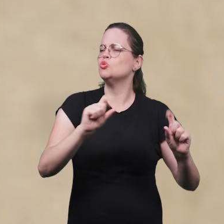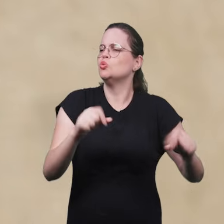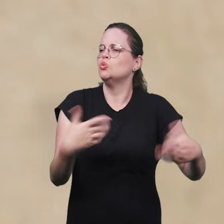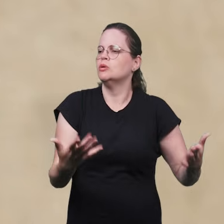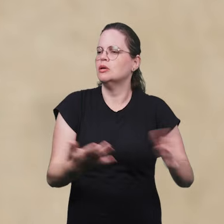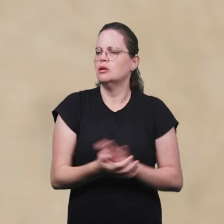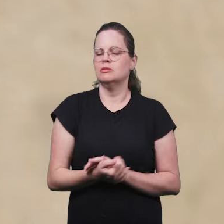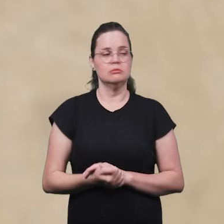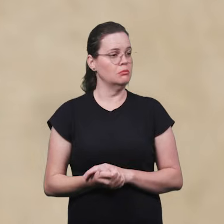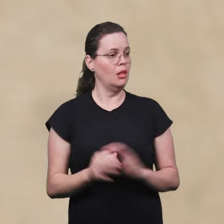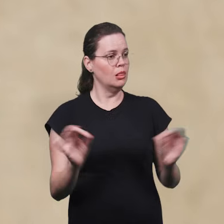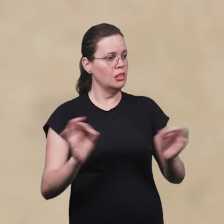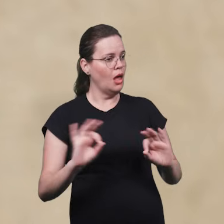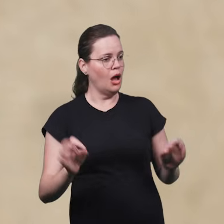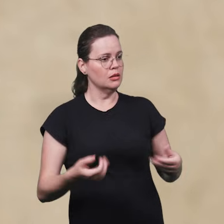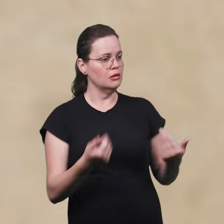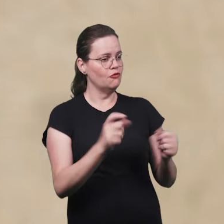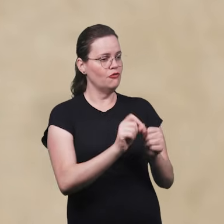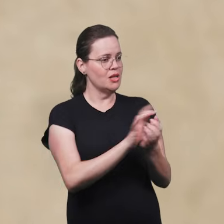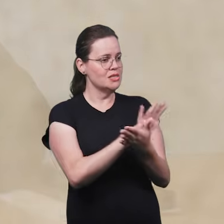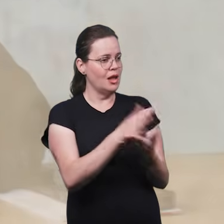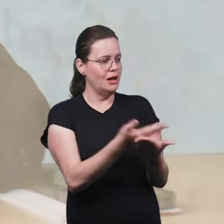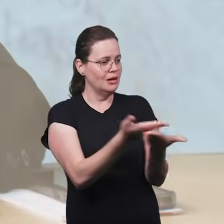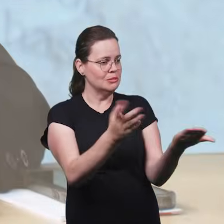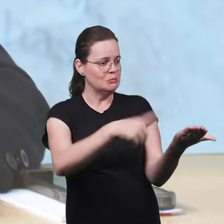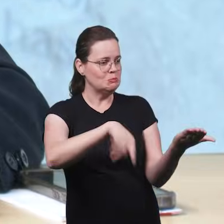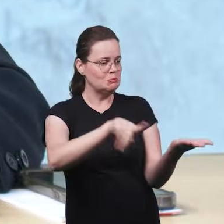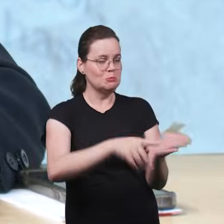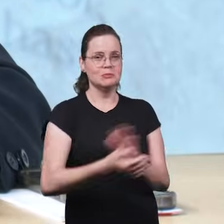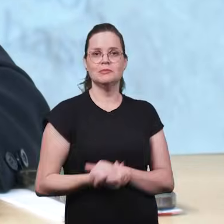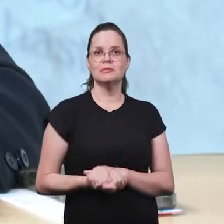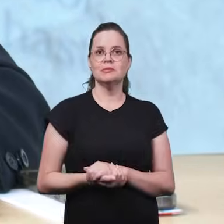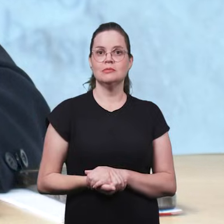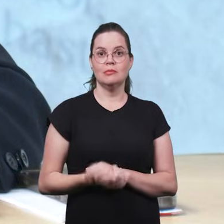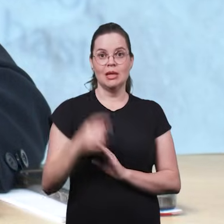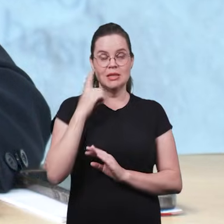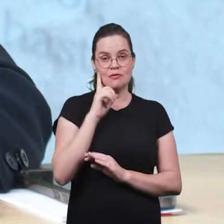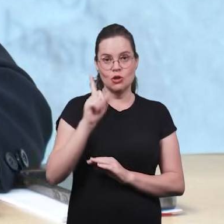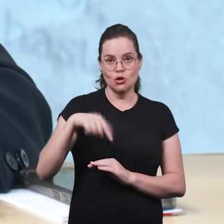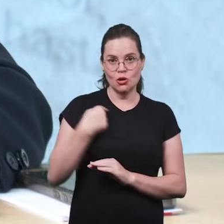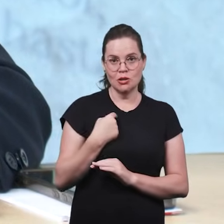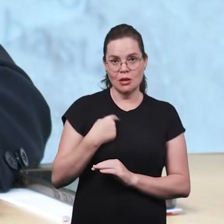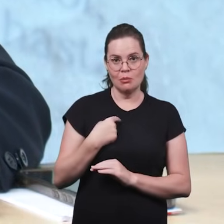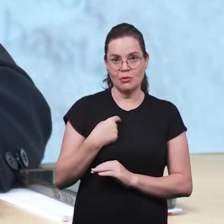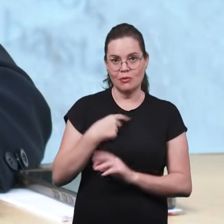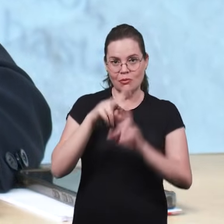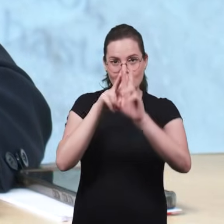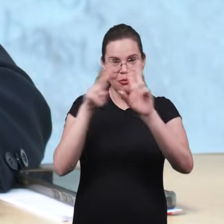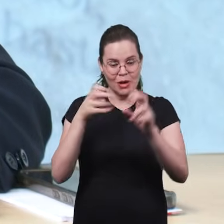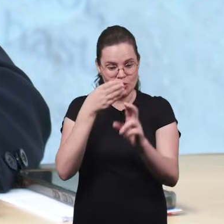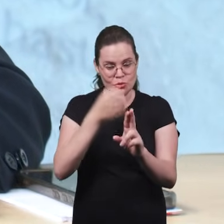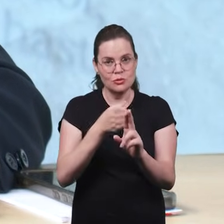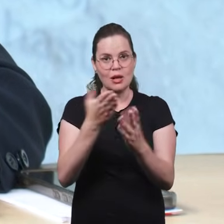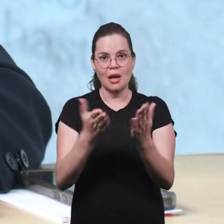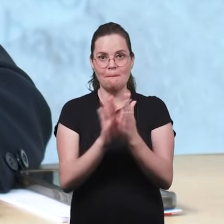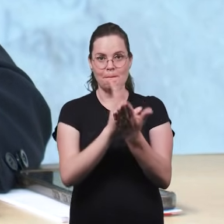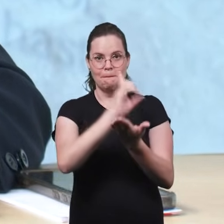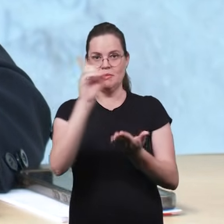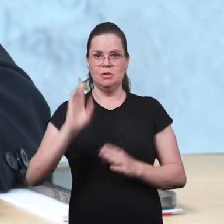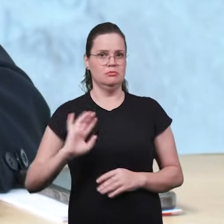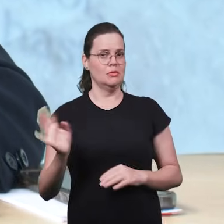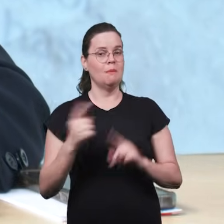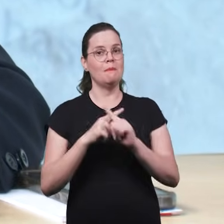rei, seus servos, disseram: coisa nenhuma se lhe fez. Veja que nós não estamos falando nem de Bíblia. Assuero, sem